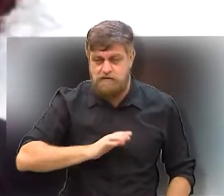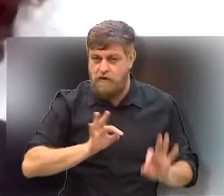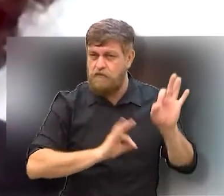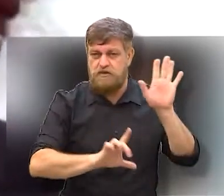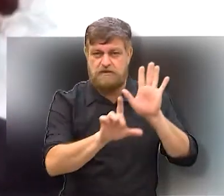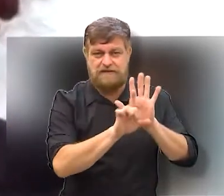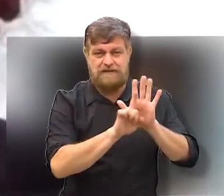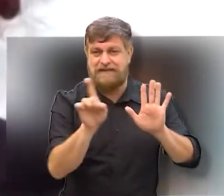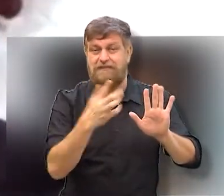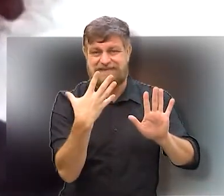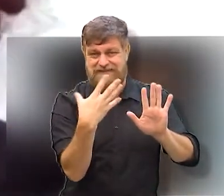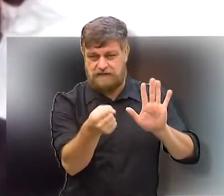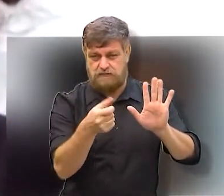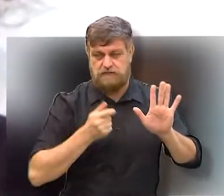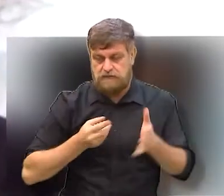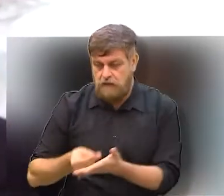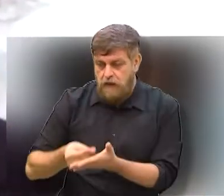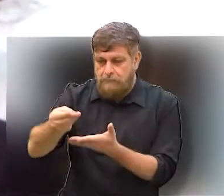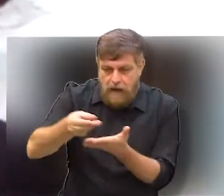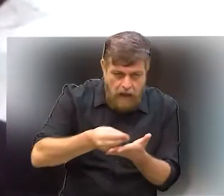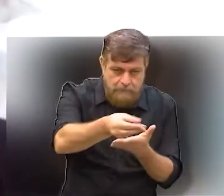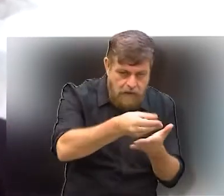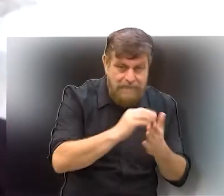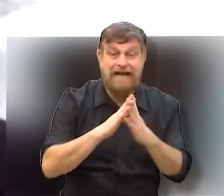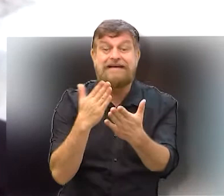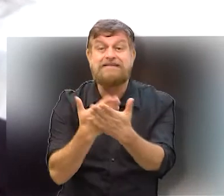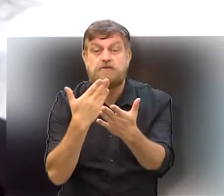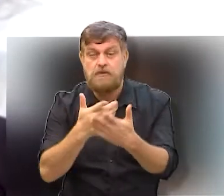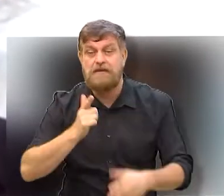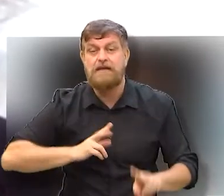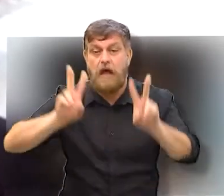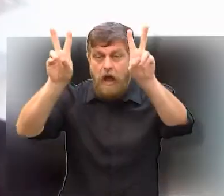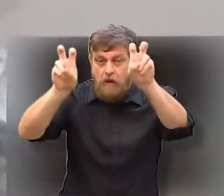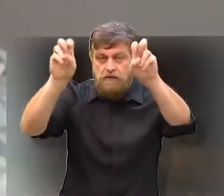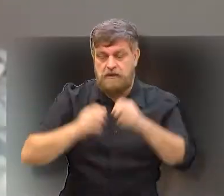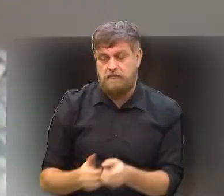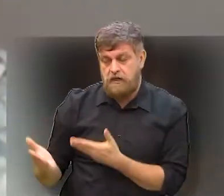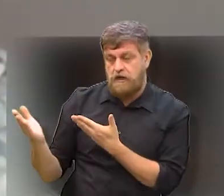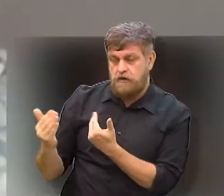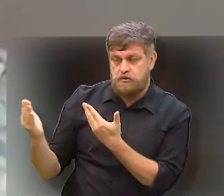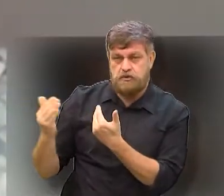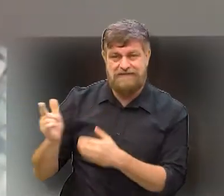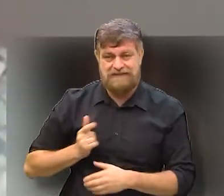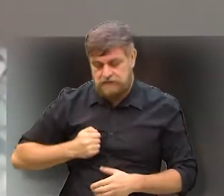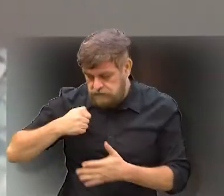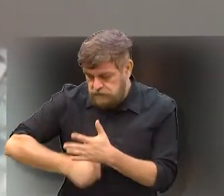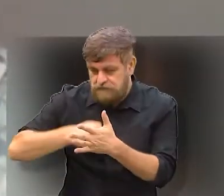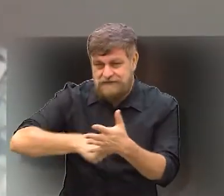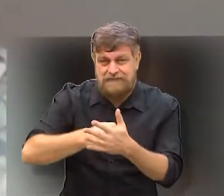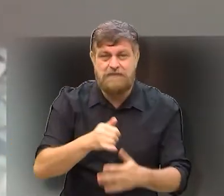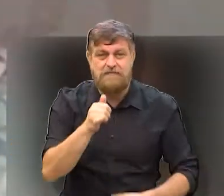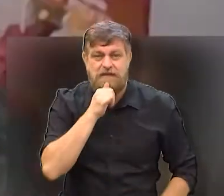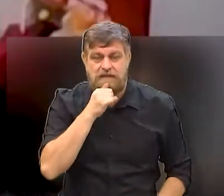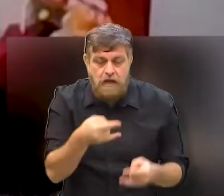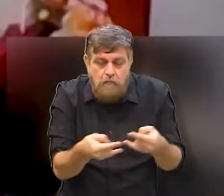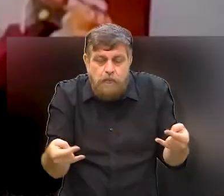projeto de lei que determinava a distribuição de absorventes nas escolas. Esse é um tema que a juventude tem trazido, né, como a falta